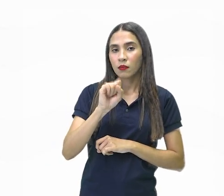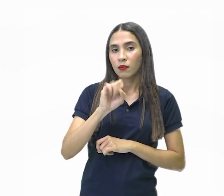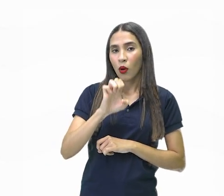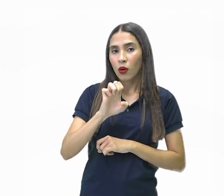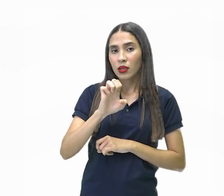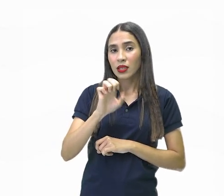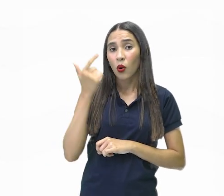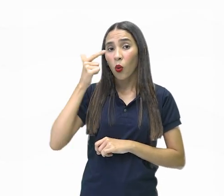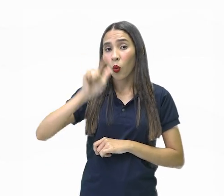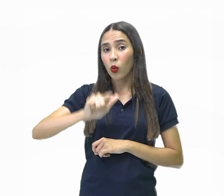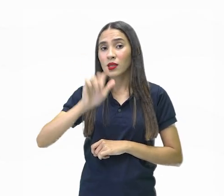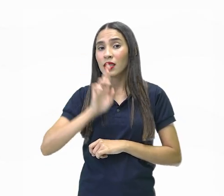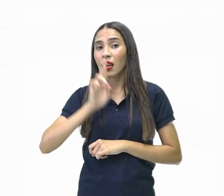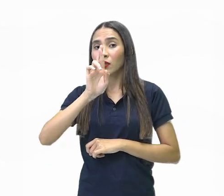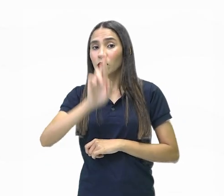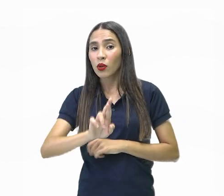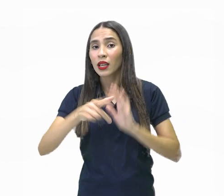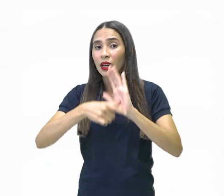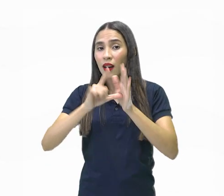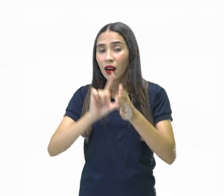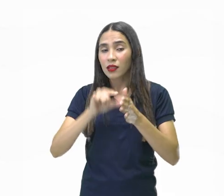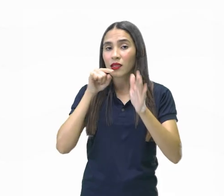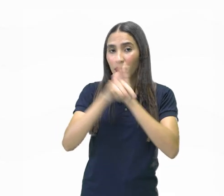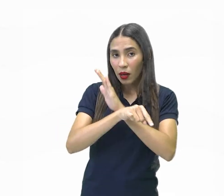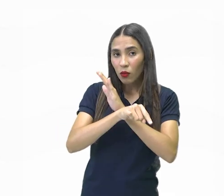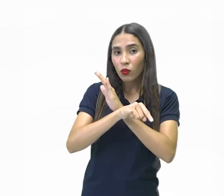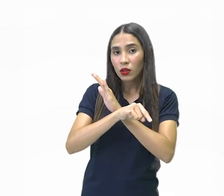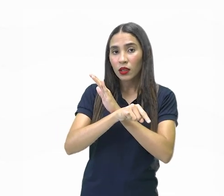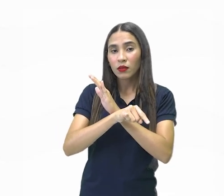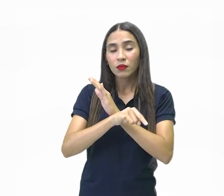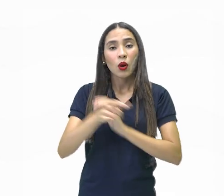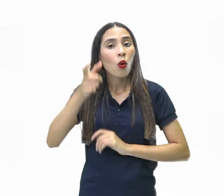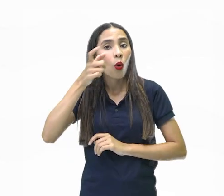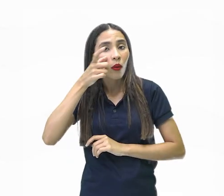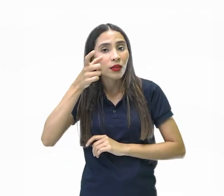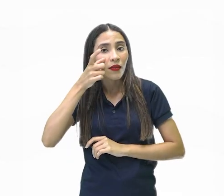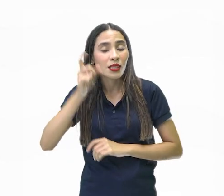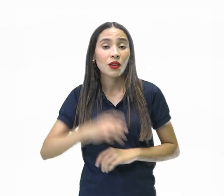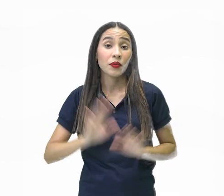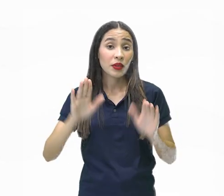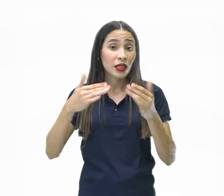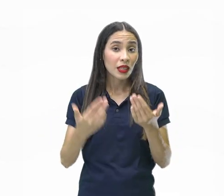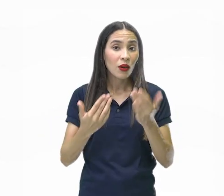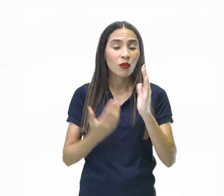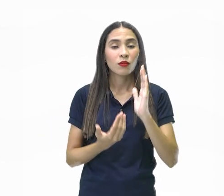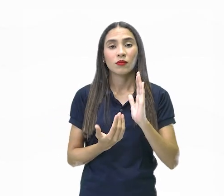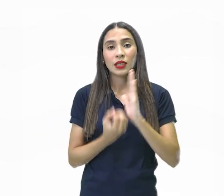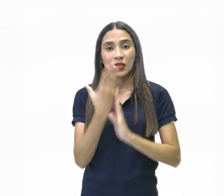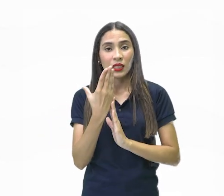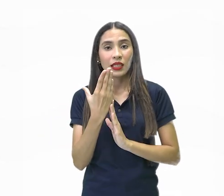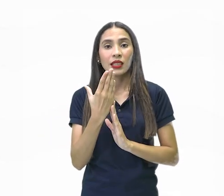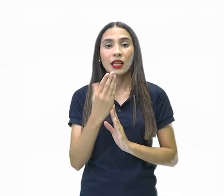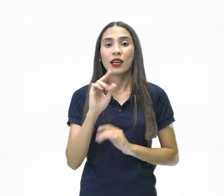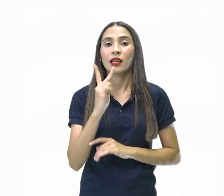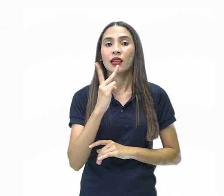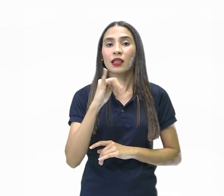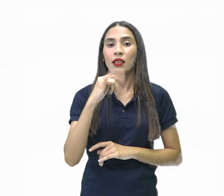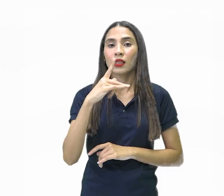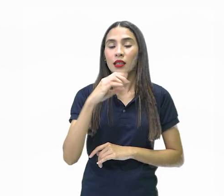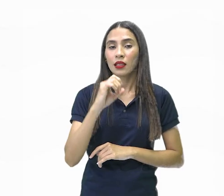para responder esta pergunta que ele fez sobre a sua observação. Então, ele formula